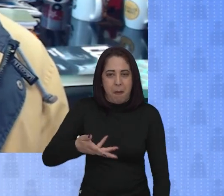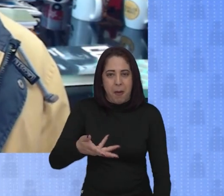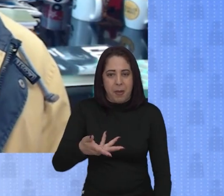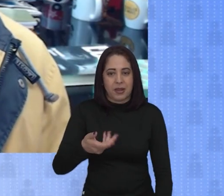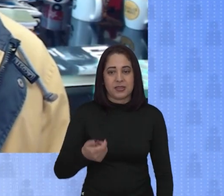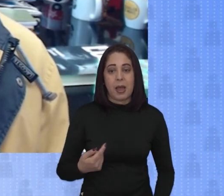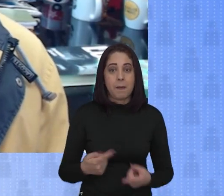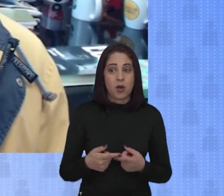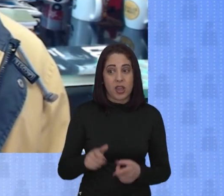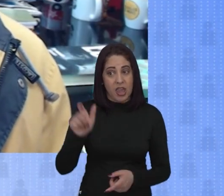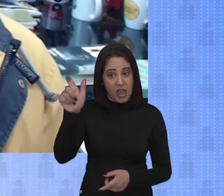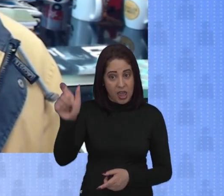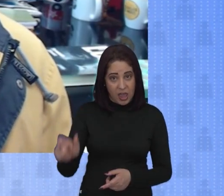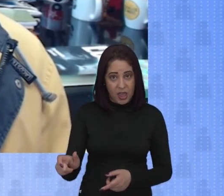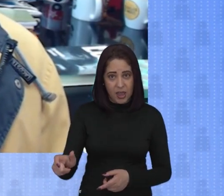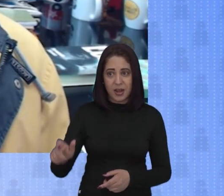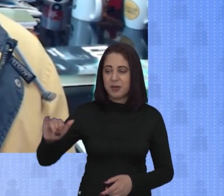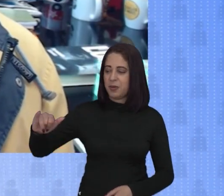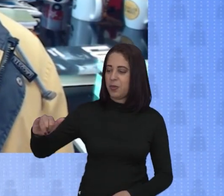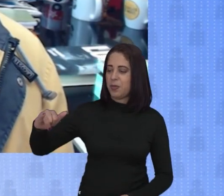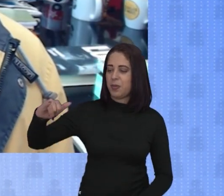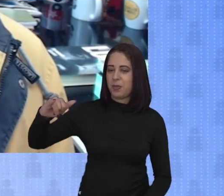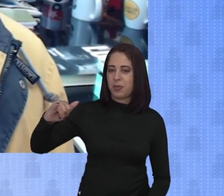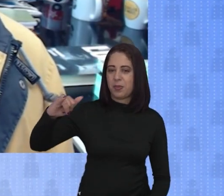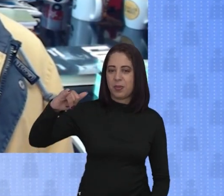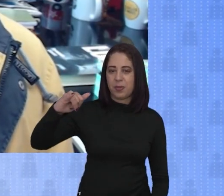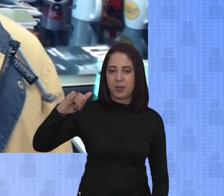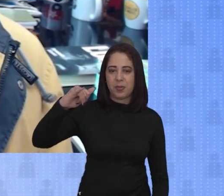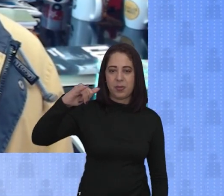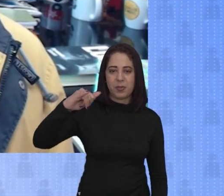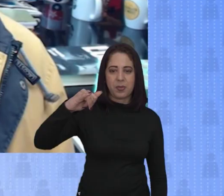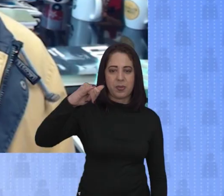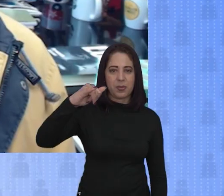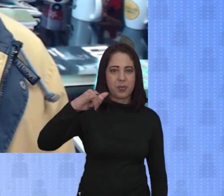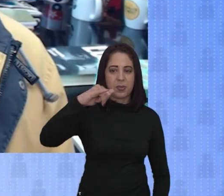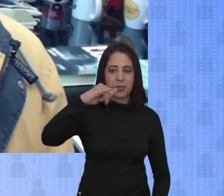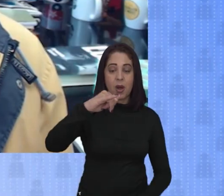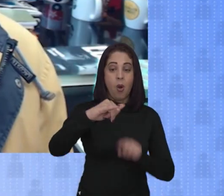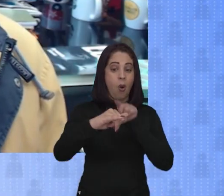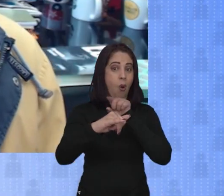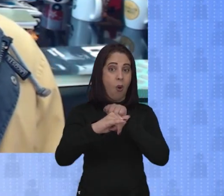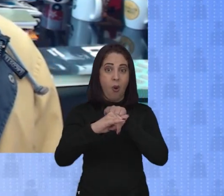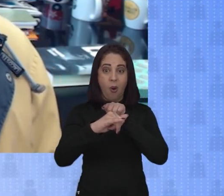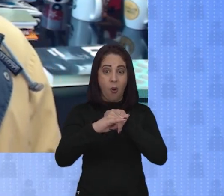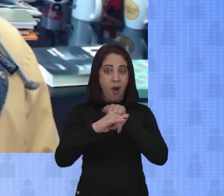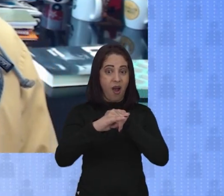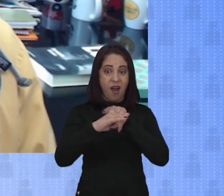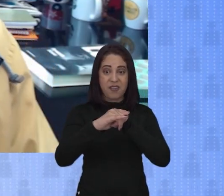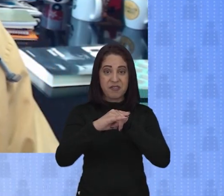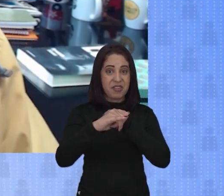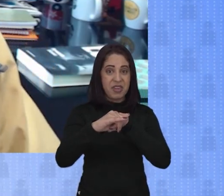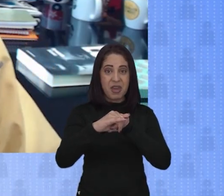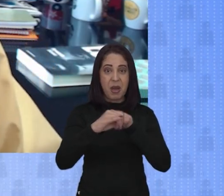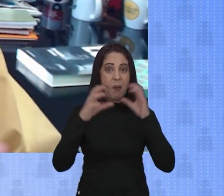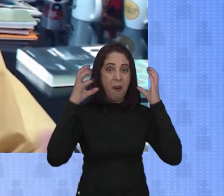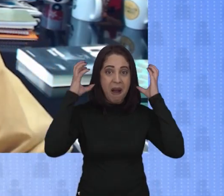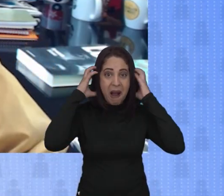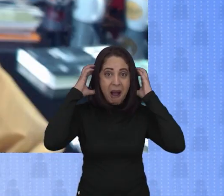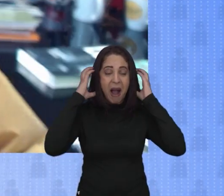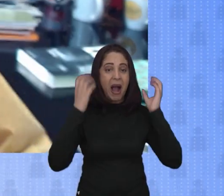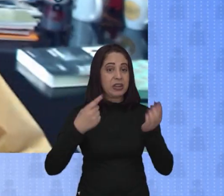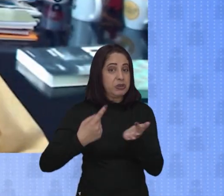brasileiro, porque ele sai com um avião sem absolutamente nenhum equipamento de